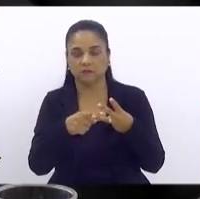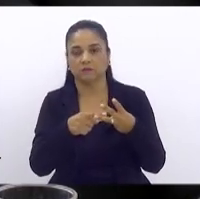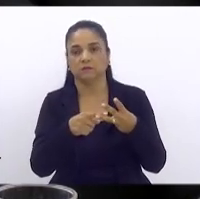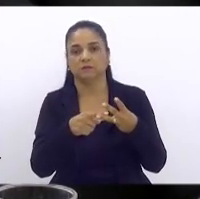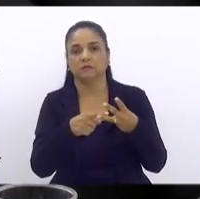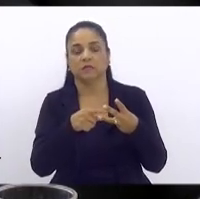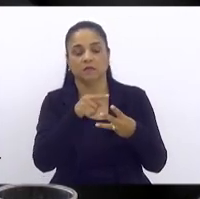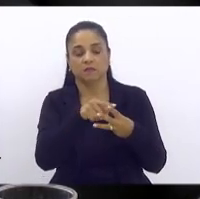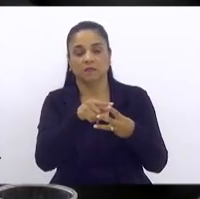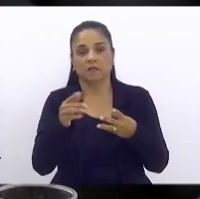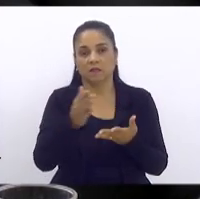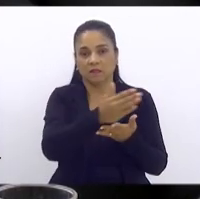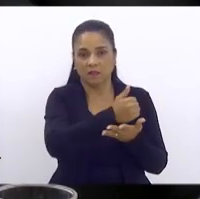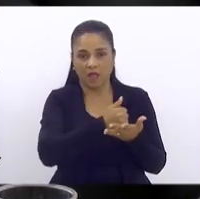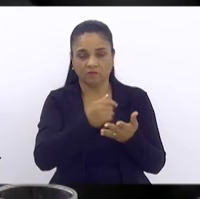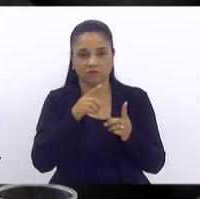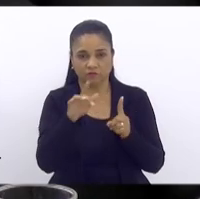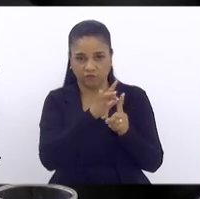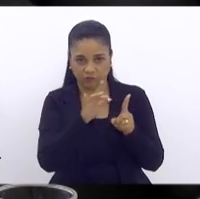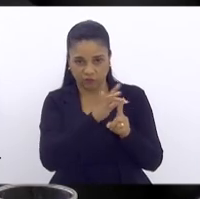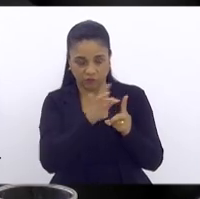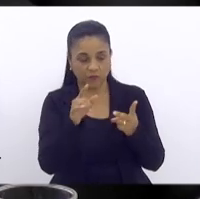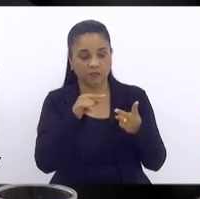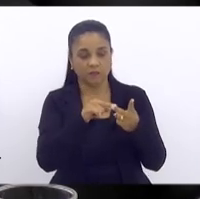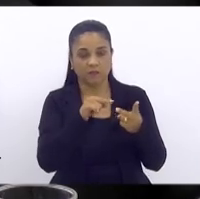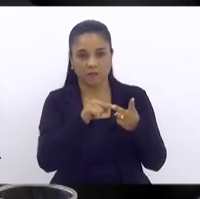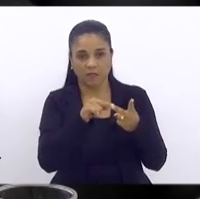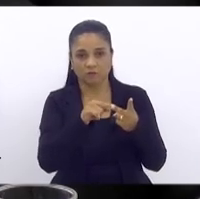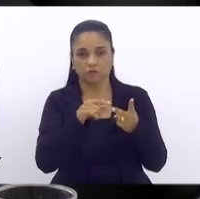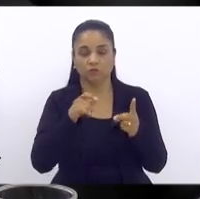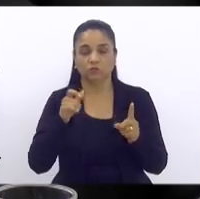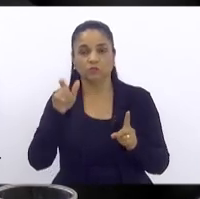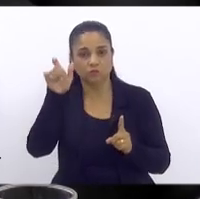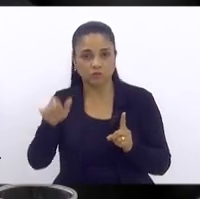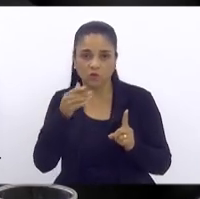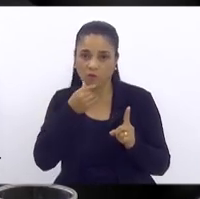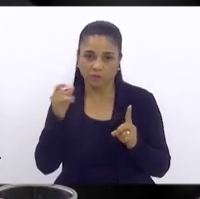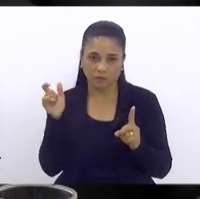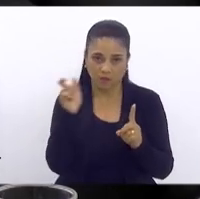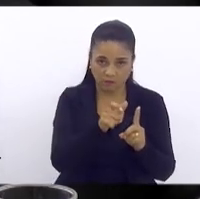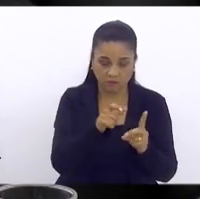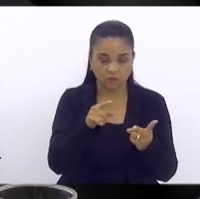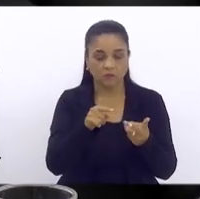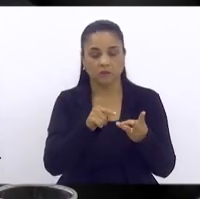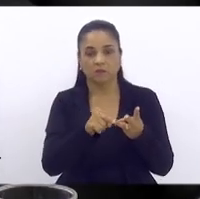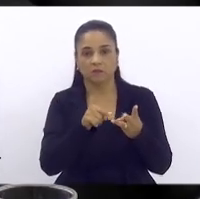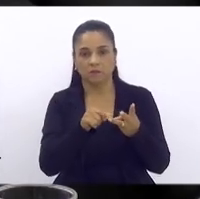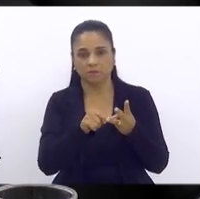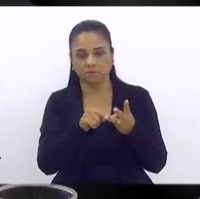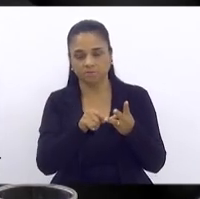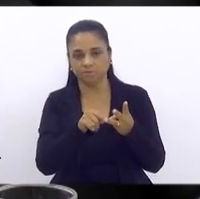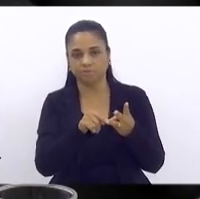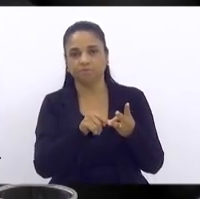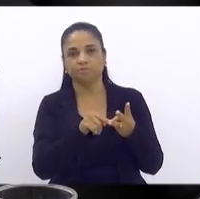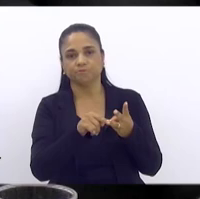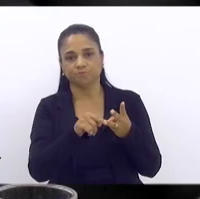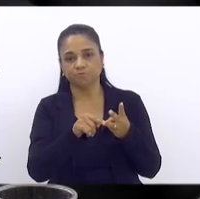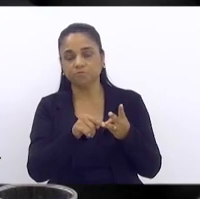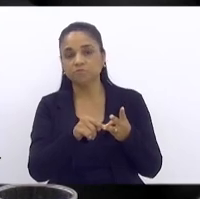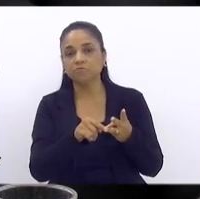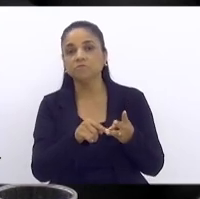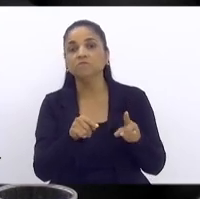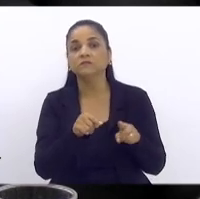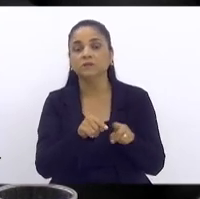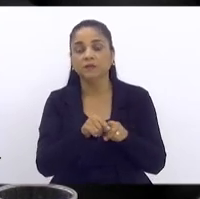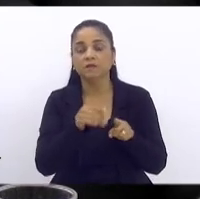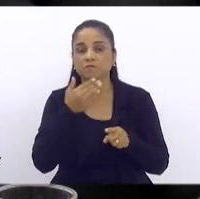vítima, do agressor, da agressão, e ao final ela tem essas perguntas de formulário de risco e já envia o pedido. Ali